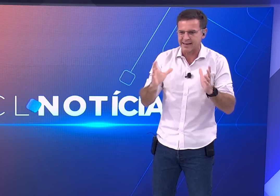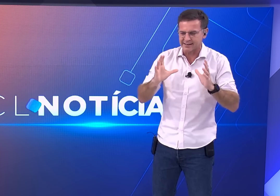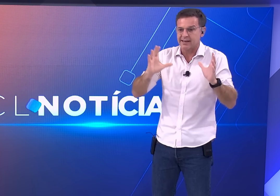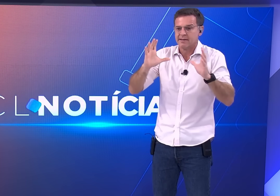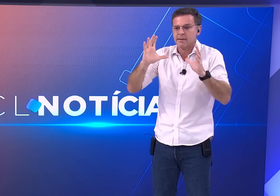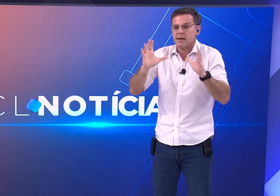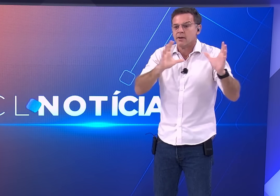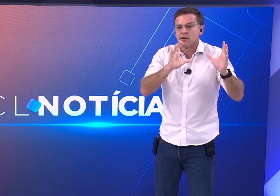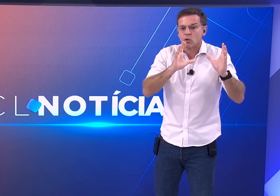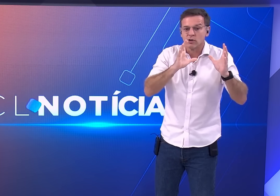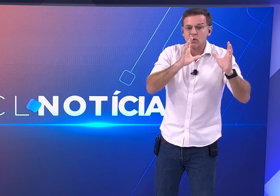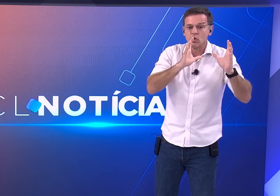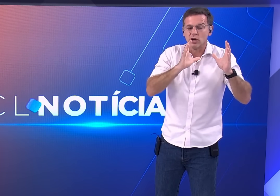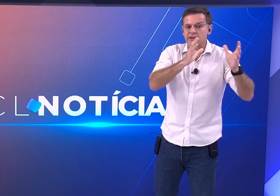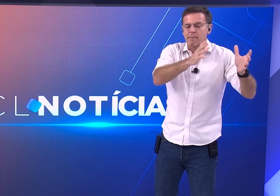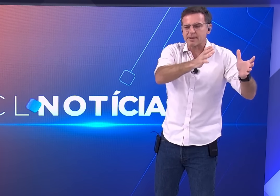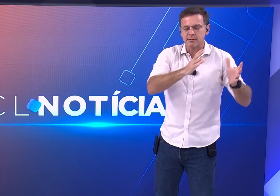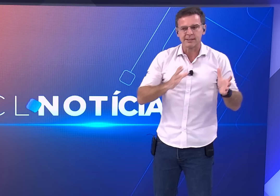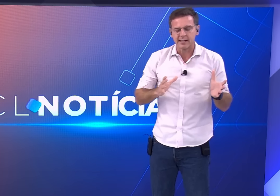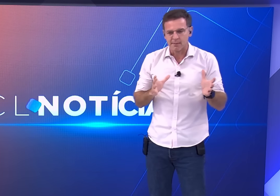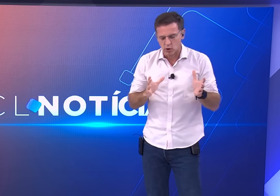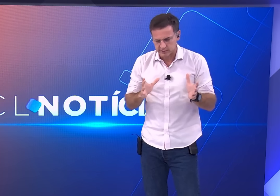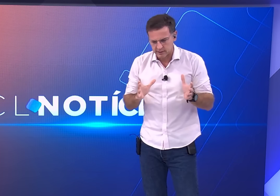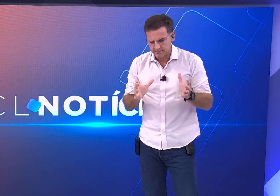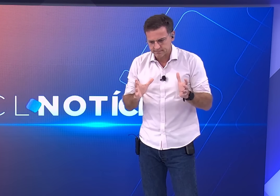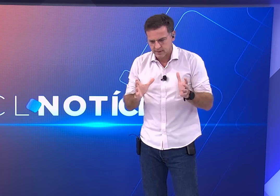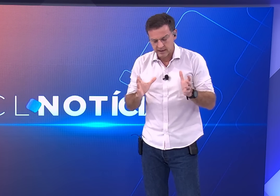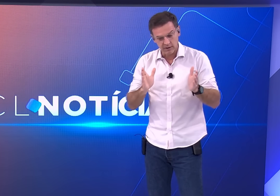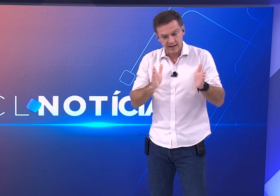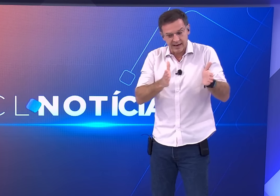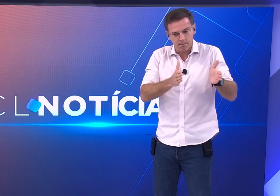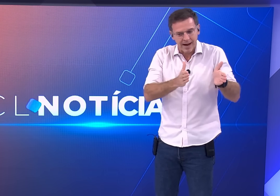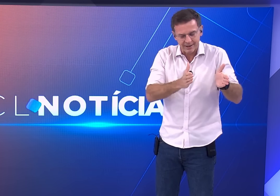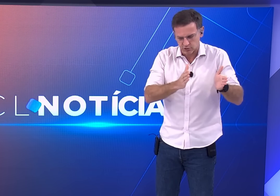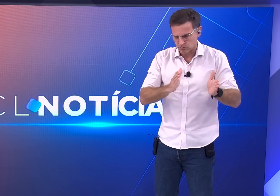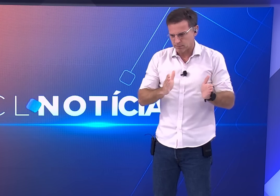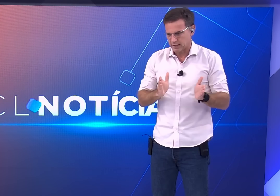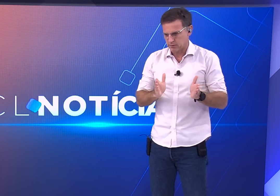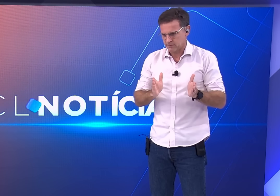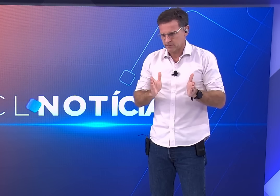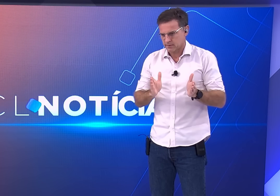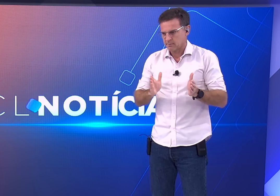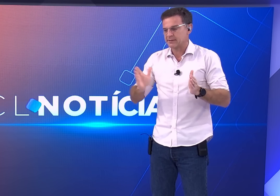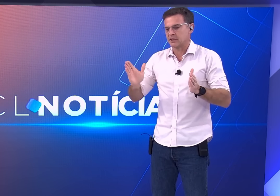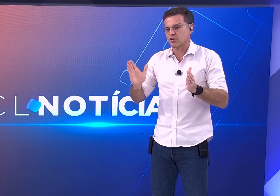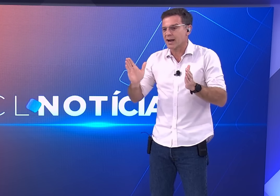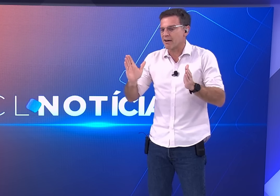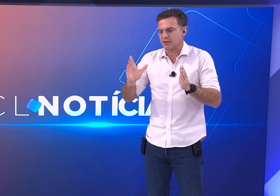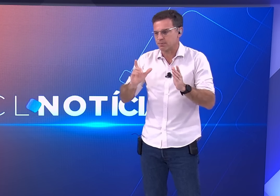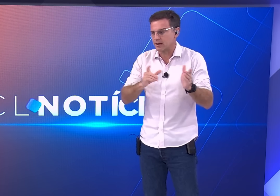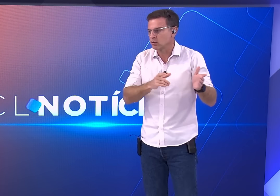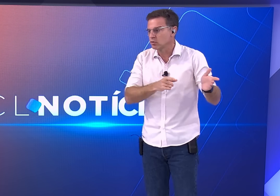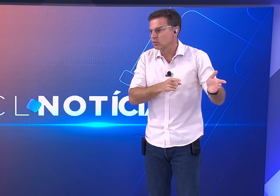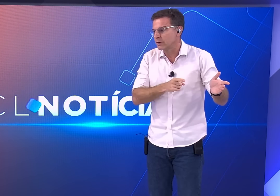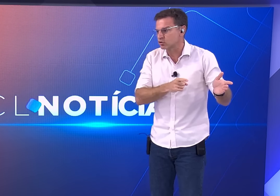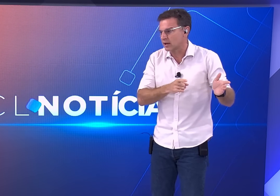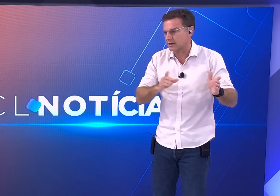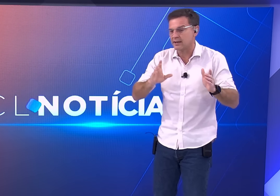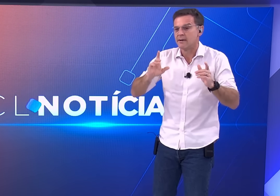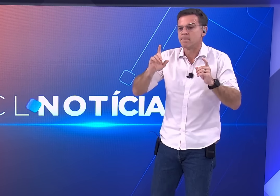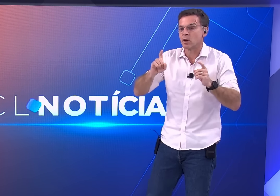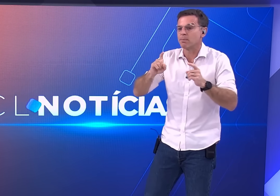e etc quando o Lira vai para cima da Ana mooser Aquilo lá era parte de um plano mas a gente falava esse plano não